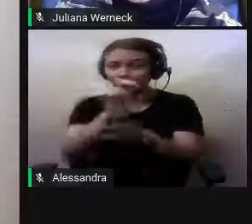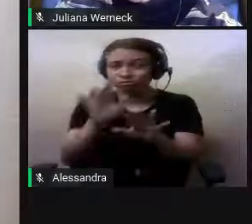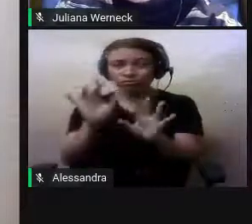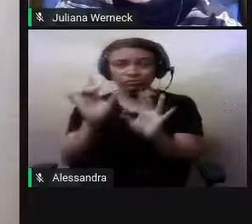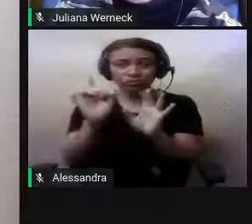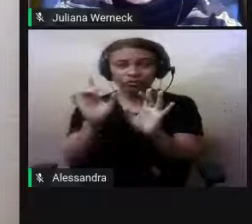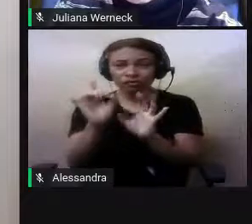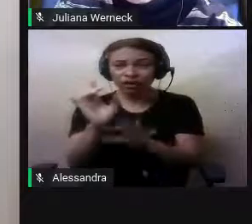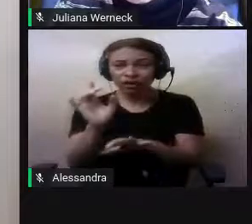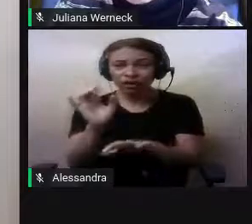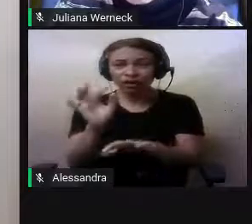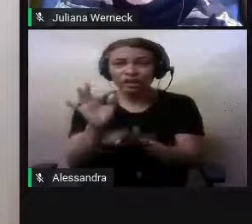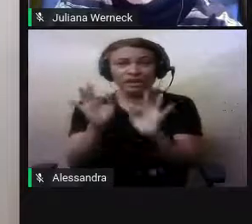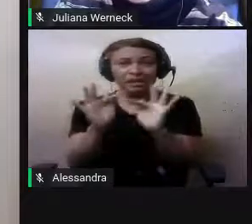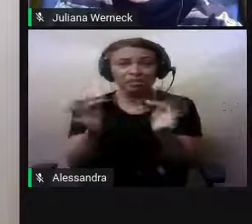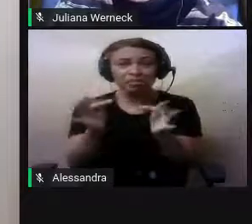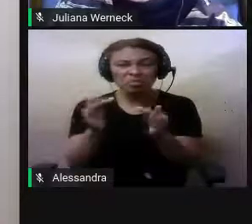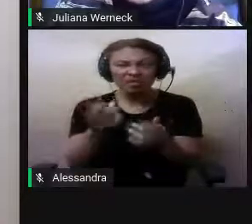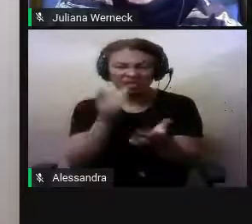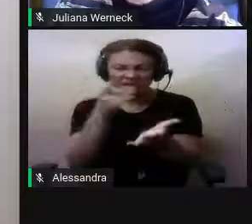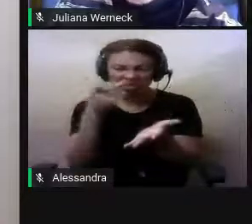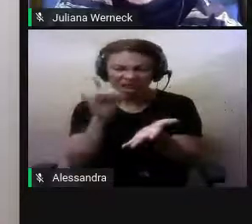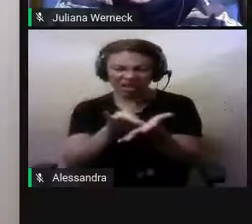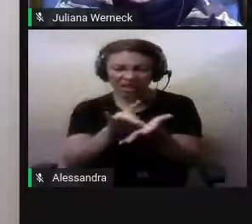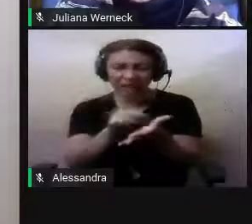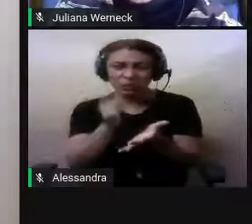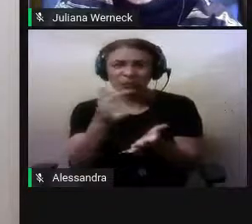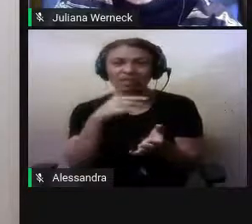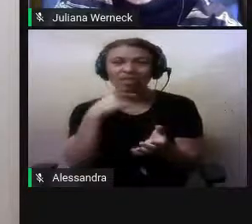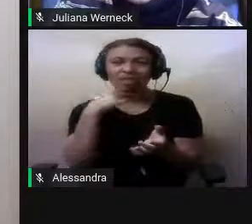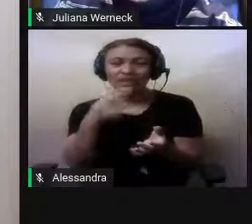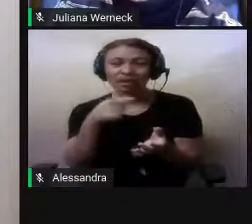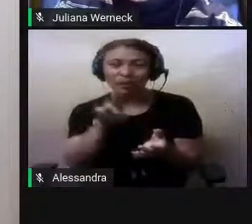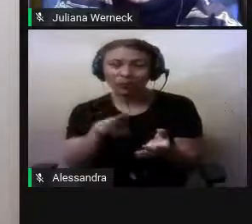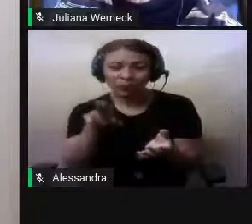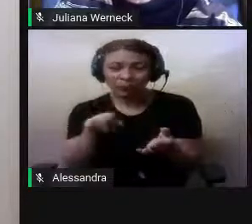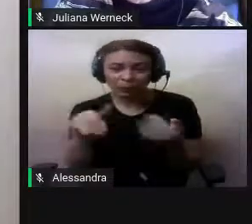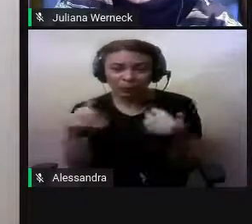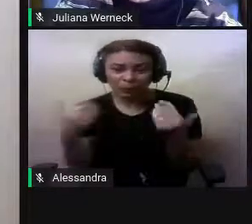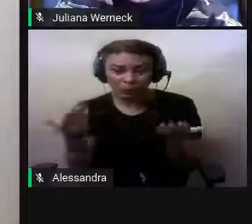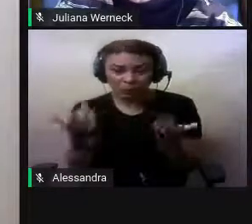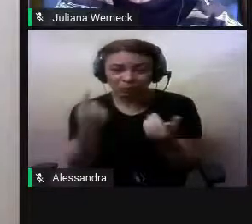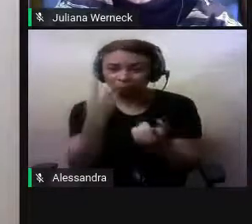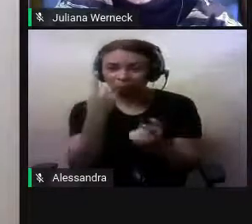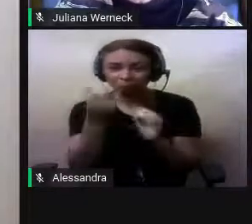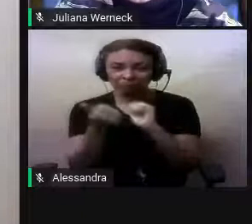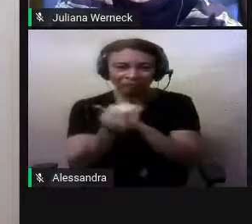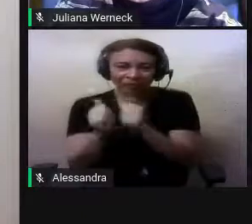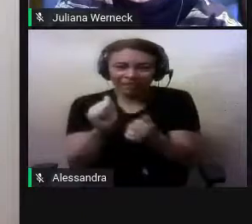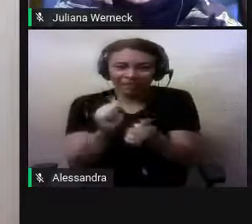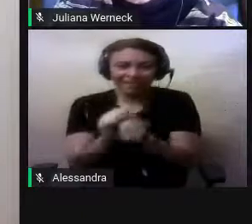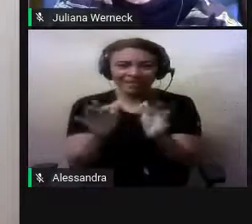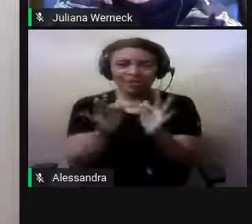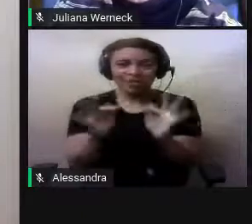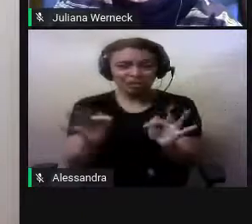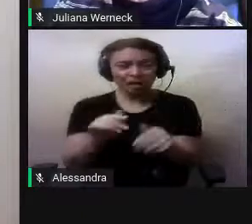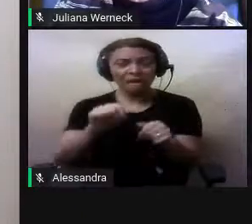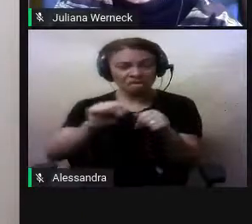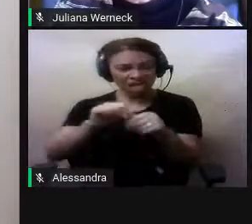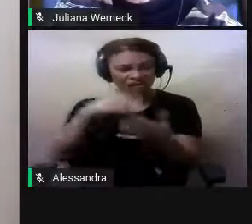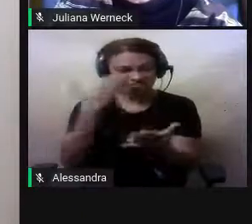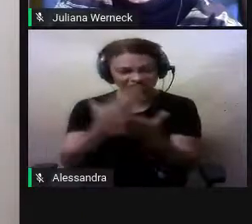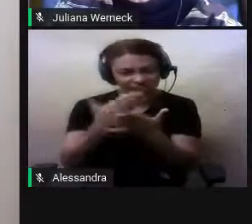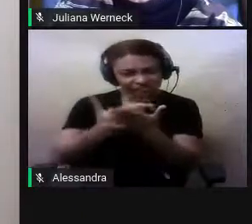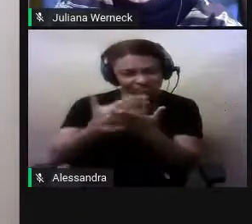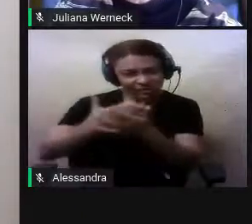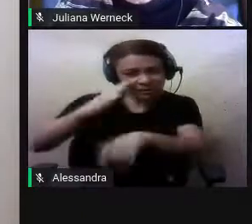bem a verdade, eu quase nem uso. Eu tenho um carro automático com essa única adaptação. Fiz as minhas aulas, tirei a minha